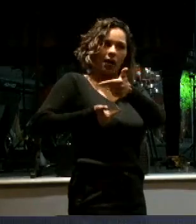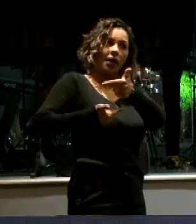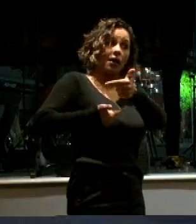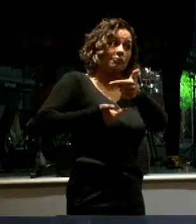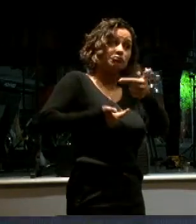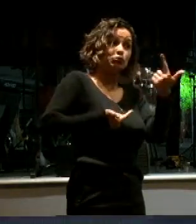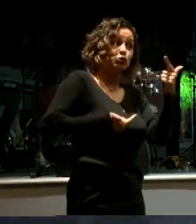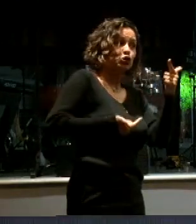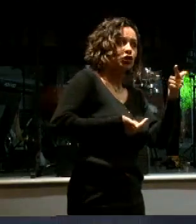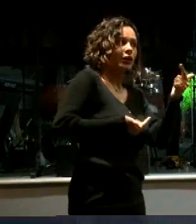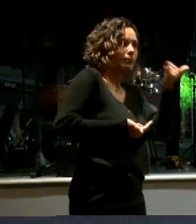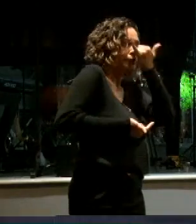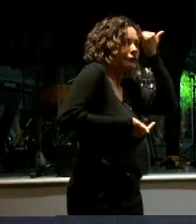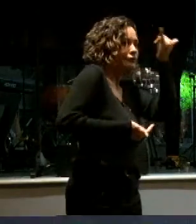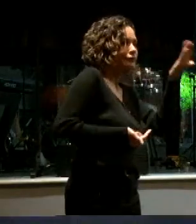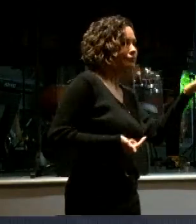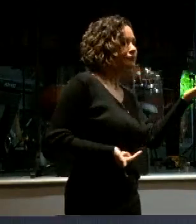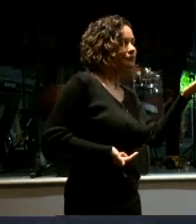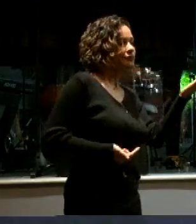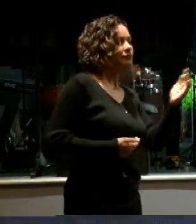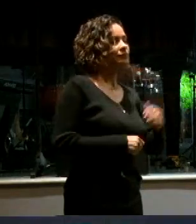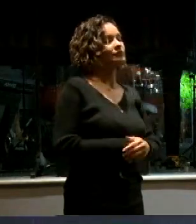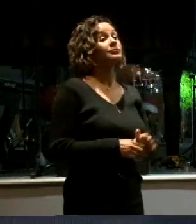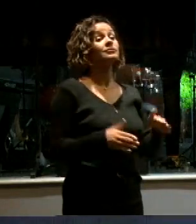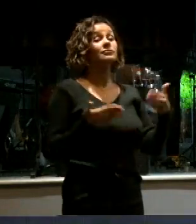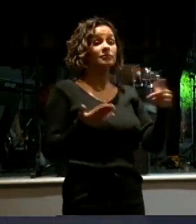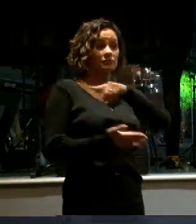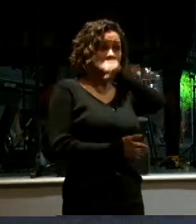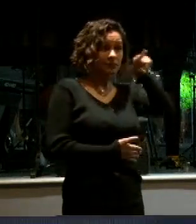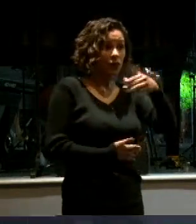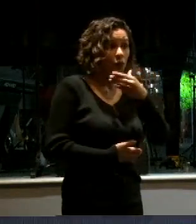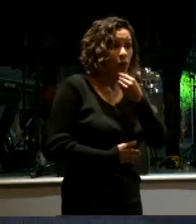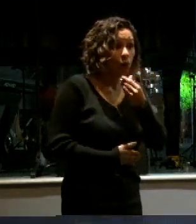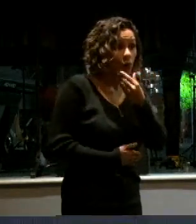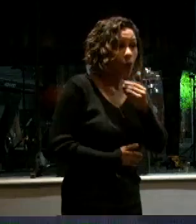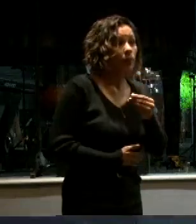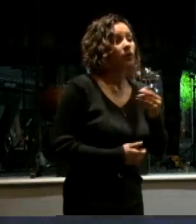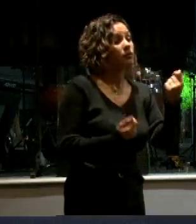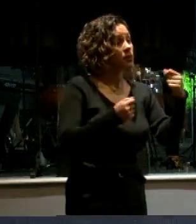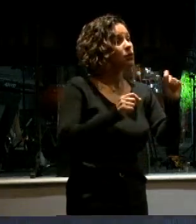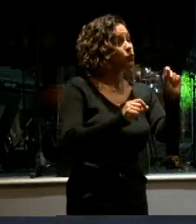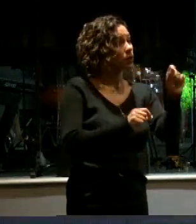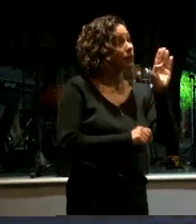Então, amarada, repita comigo. É melhor ficar bonzinho,